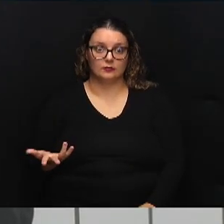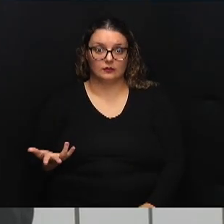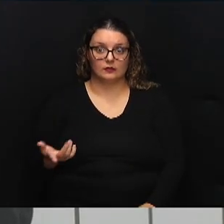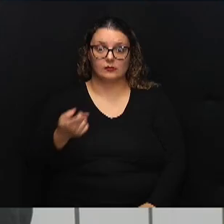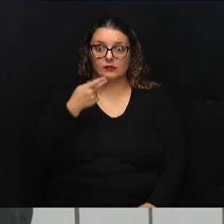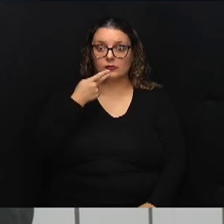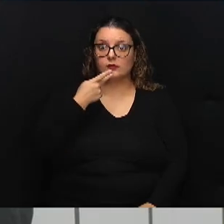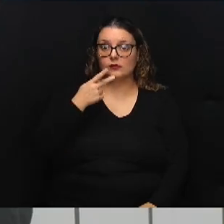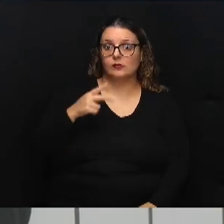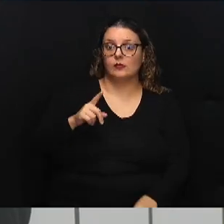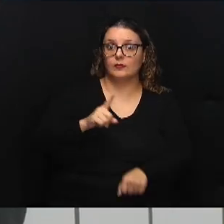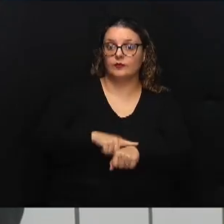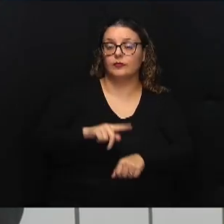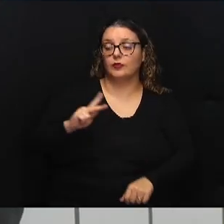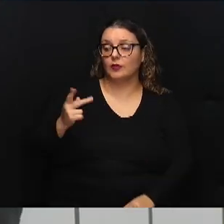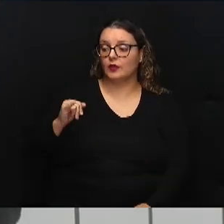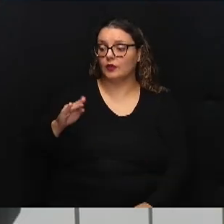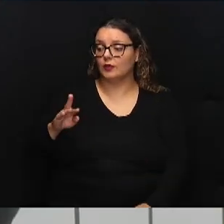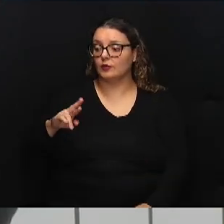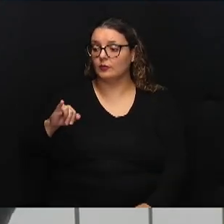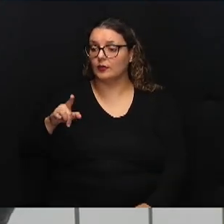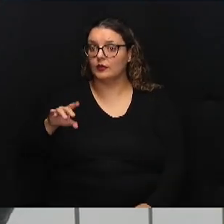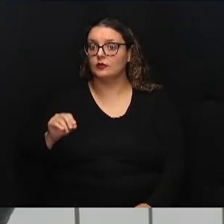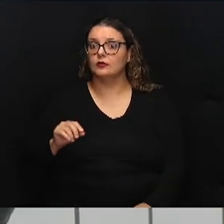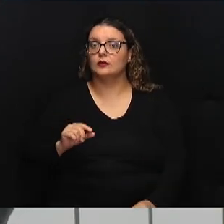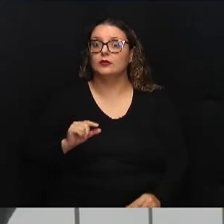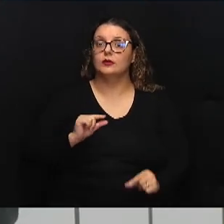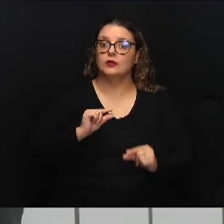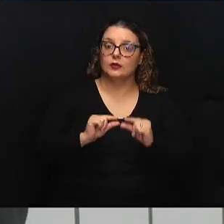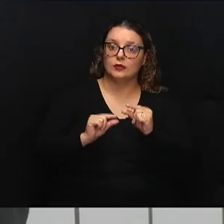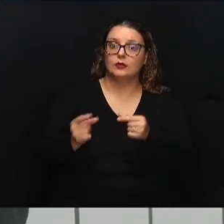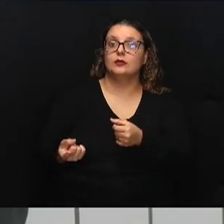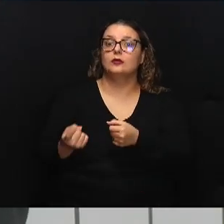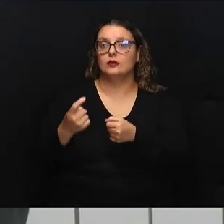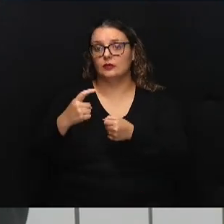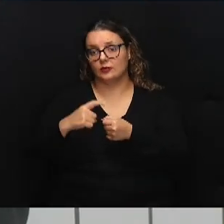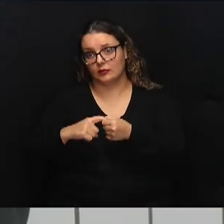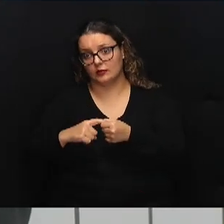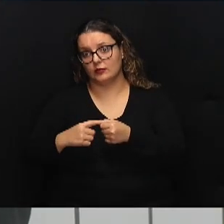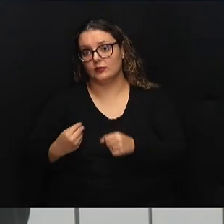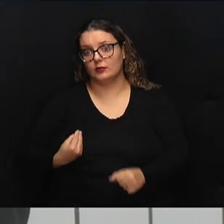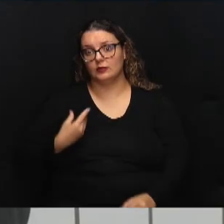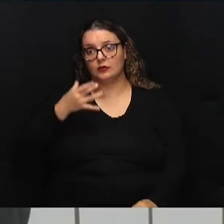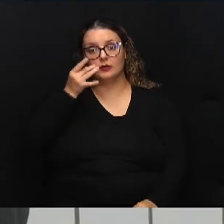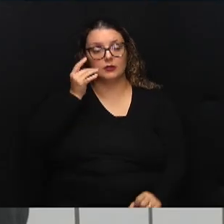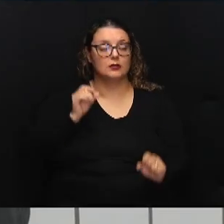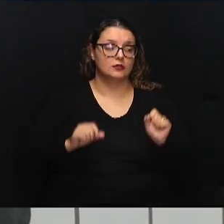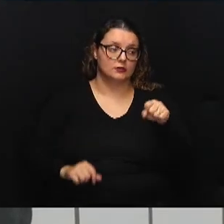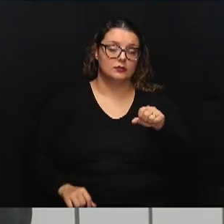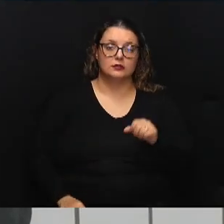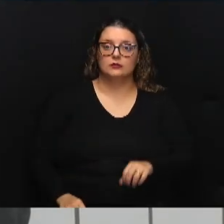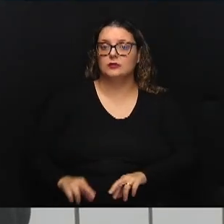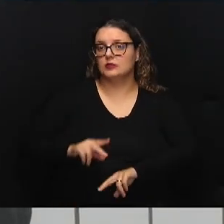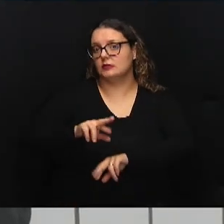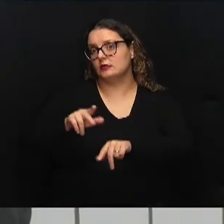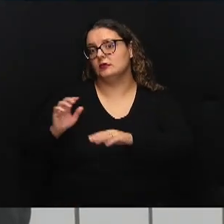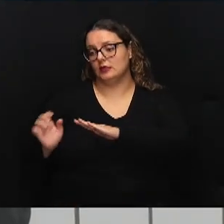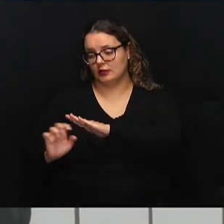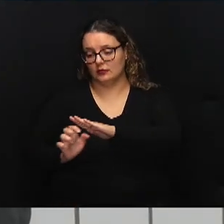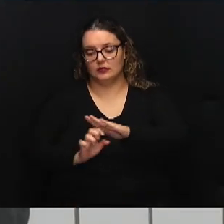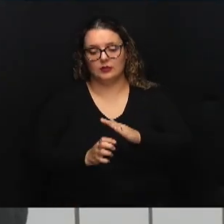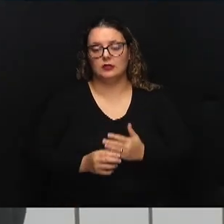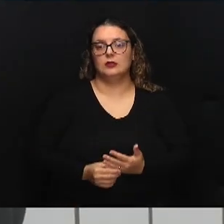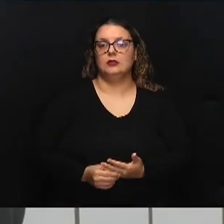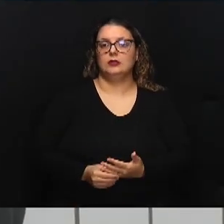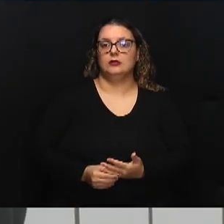horário híbrido, né, que aos poucos também está voltando, né, para presencial. Mas tem muitas empresas